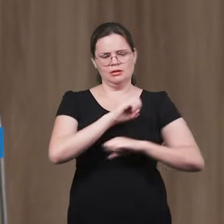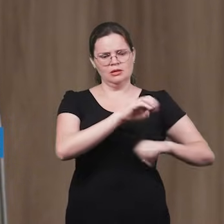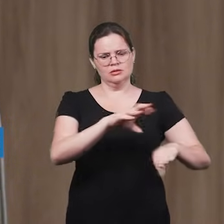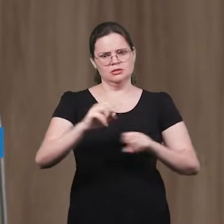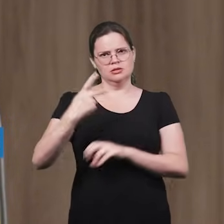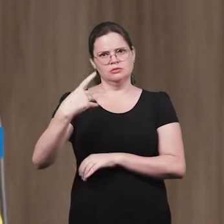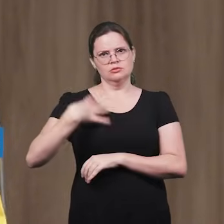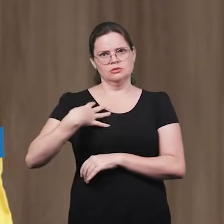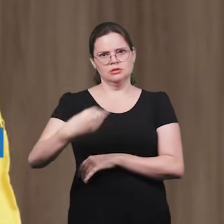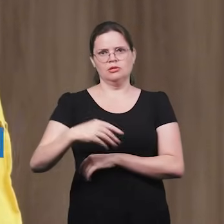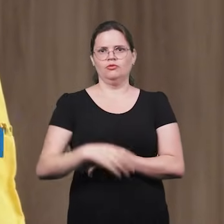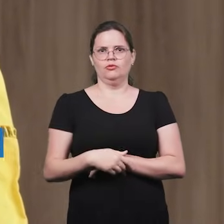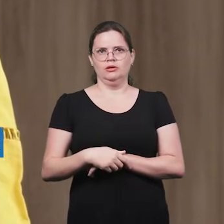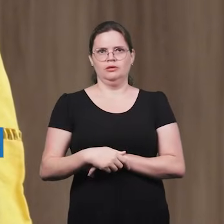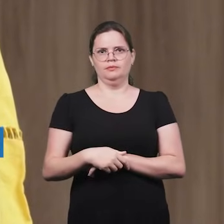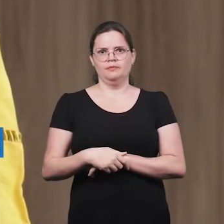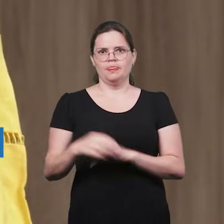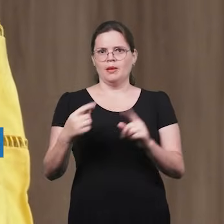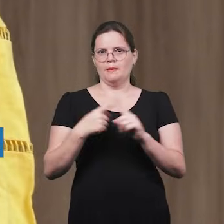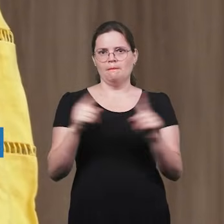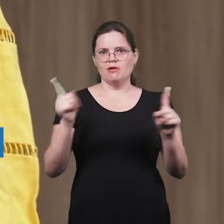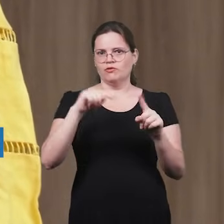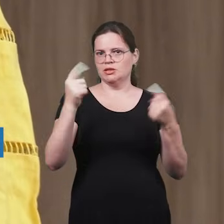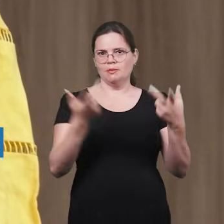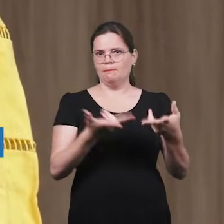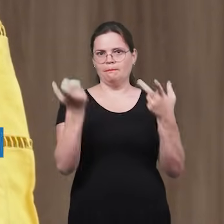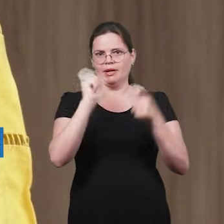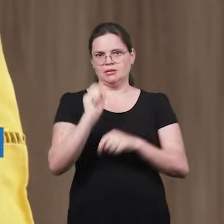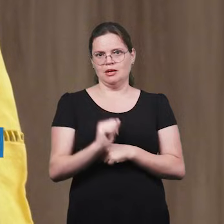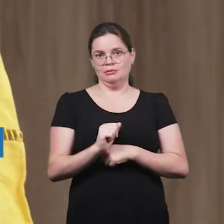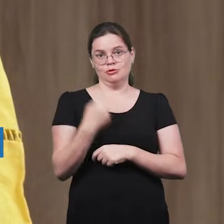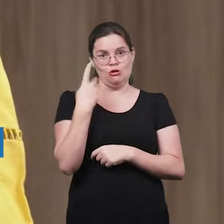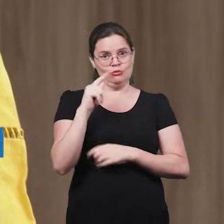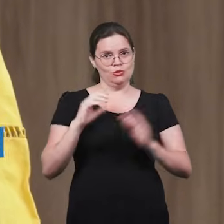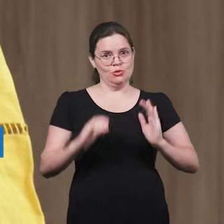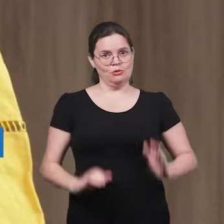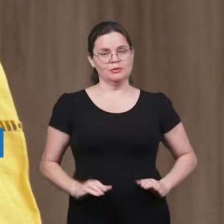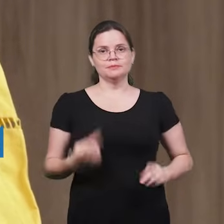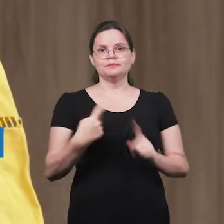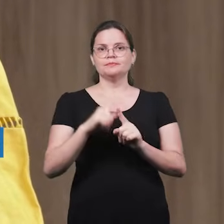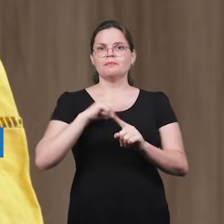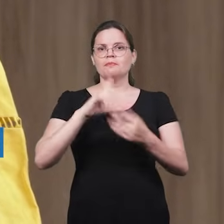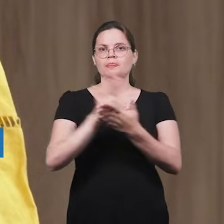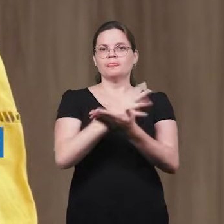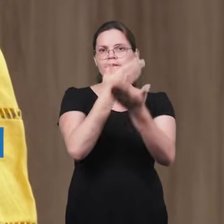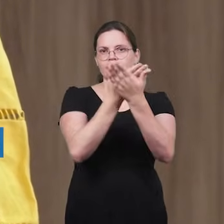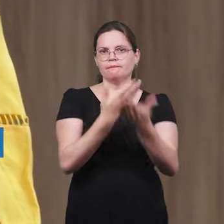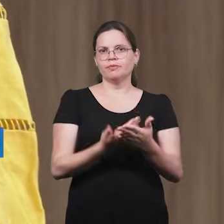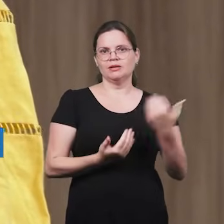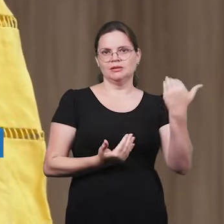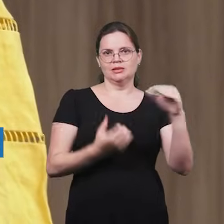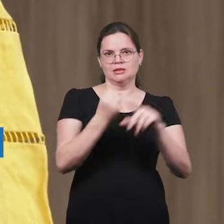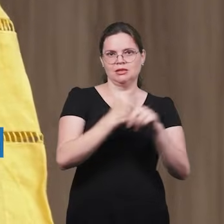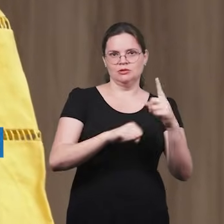seus filhos sem perceber? Isso por quê? Porque os estudos das ciências sociais e humanas, mas muito antes, a palavra